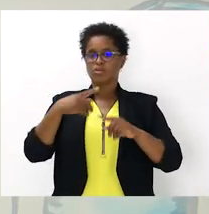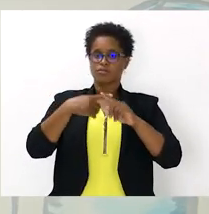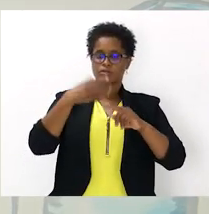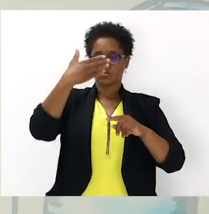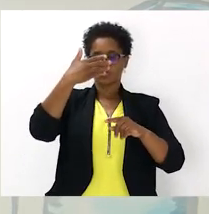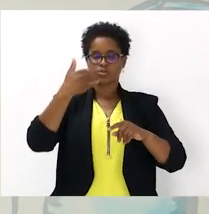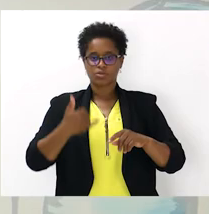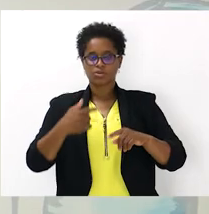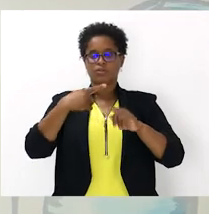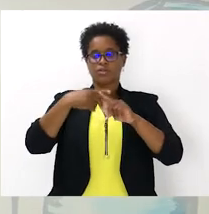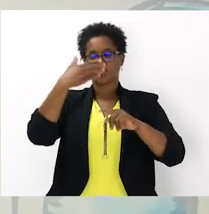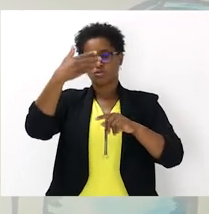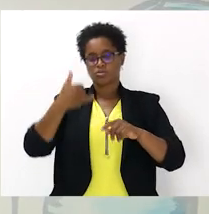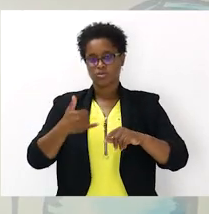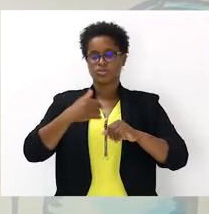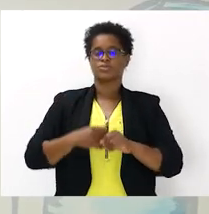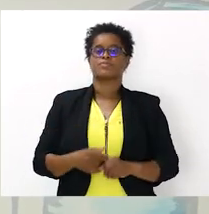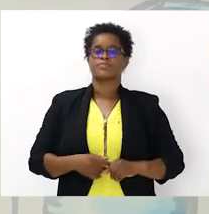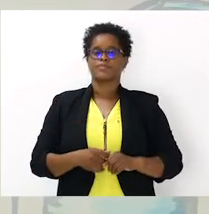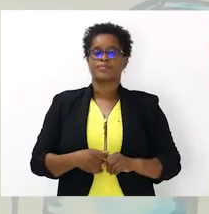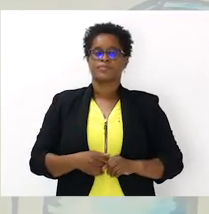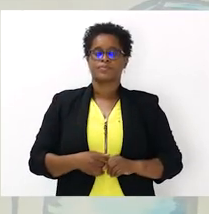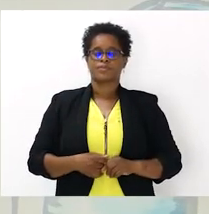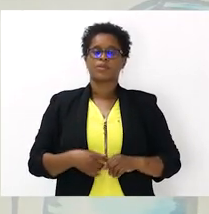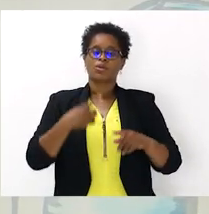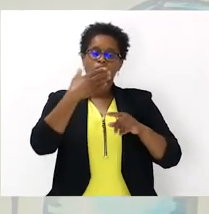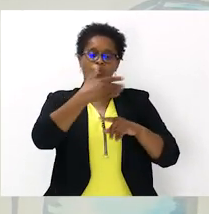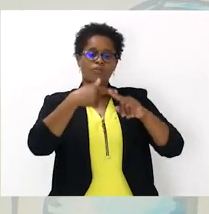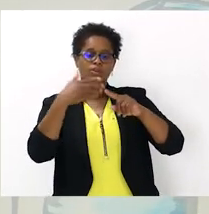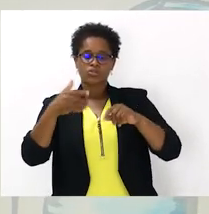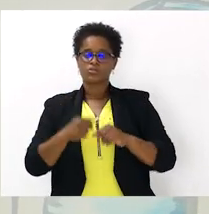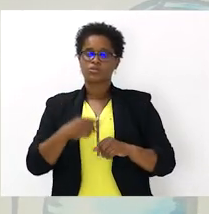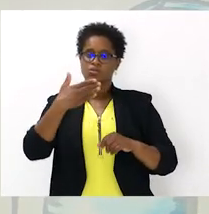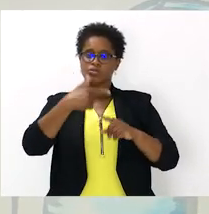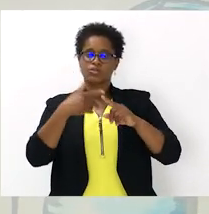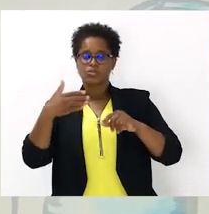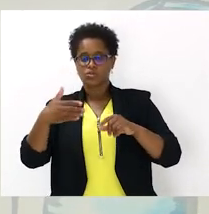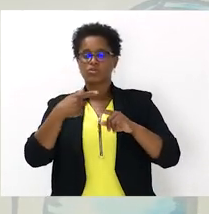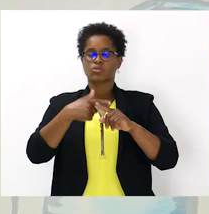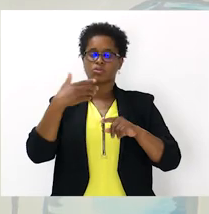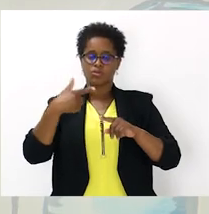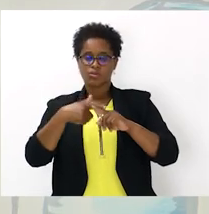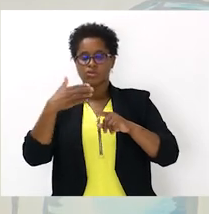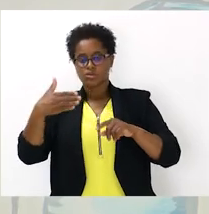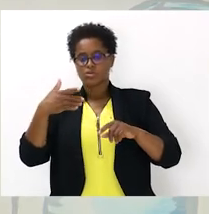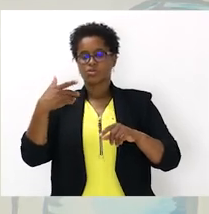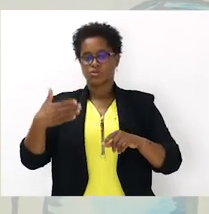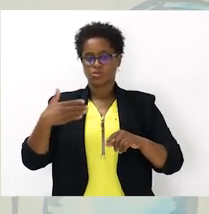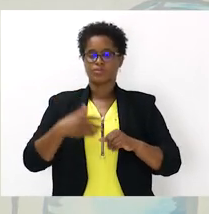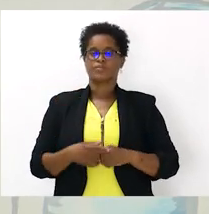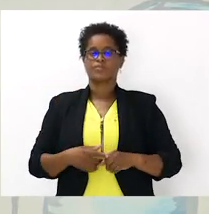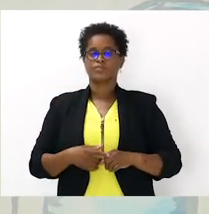2 vezes 1 sobre 2 vezes 1 sobre 2. 1 vezes 1, 1, 1 vezes 1, 1, 1 vezes 1,